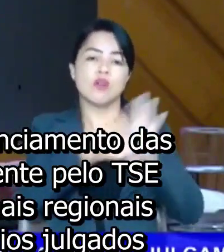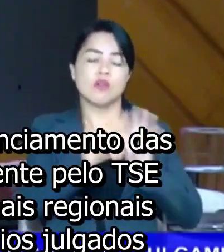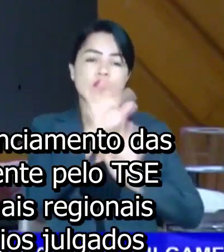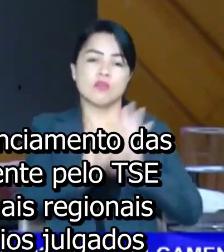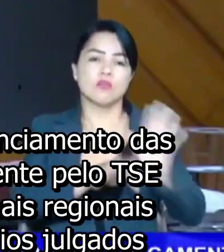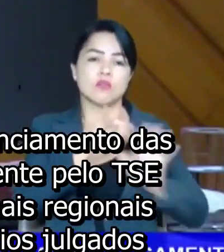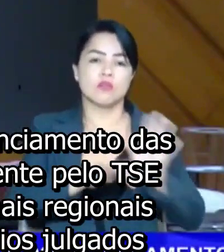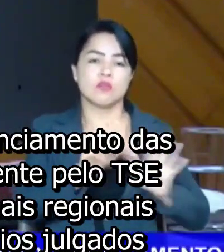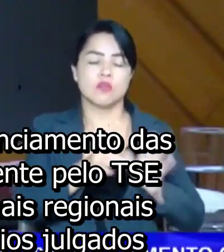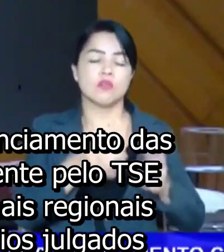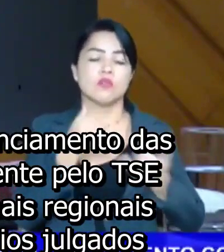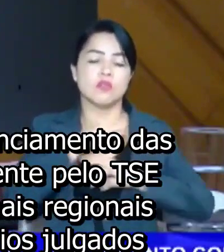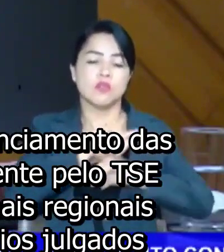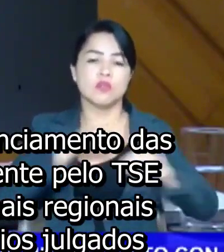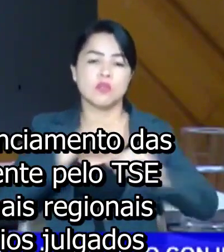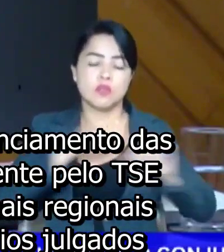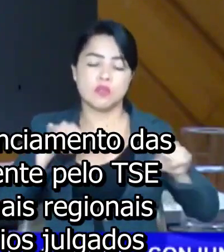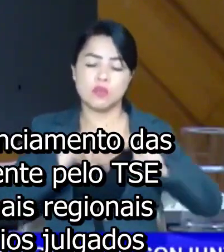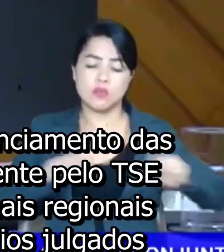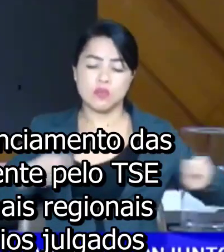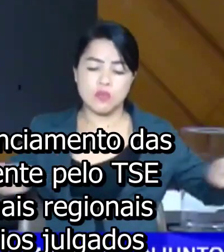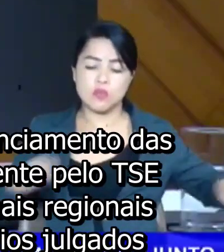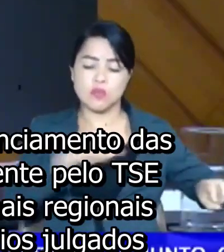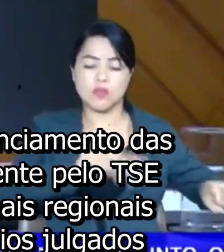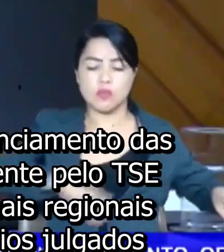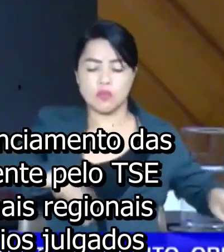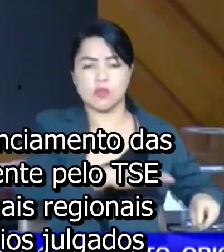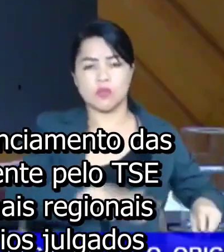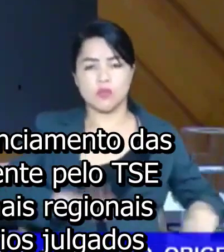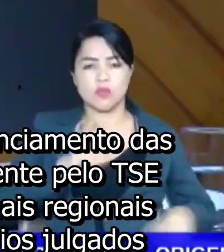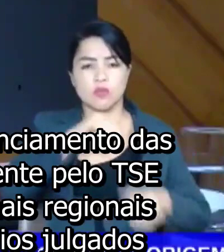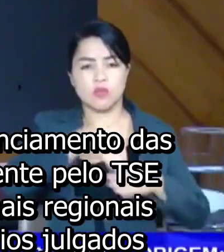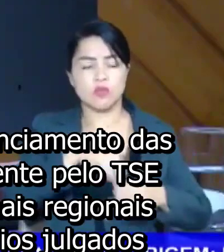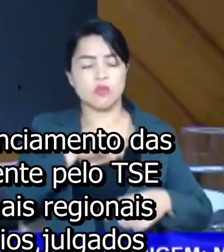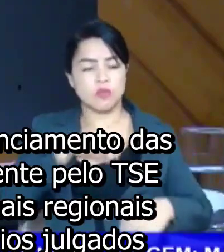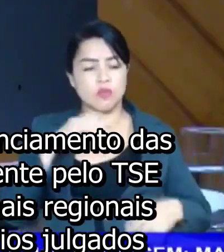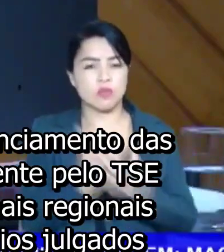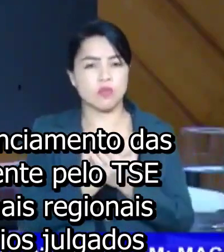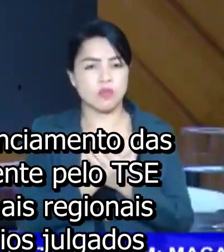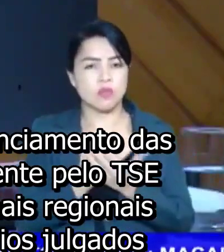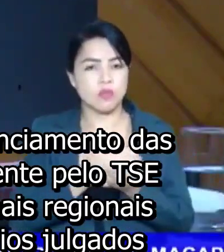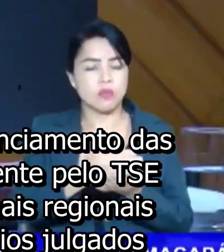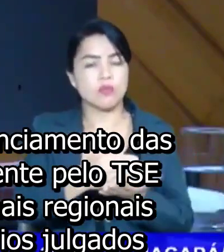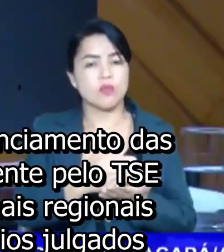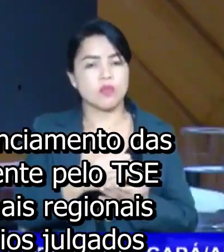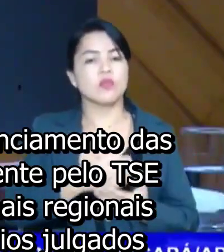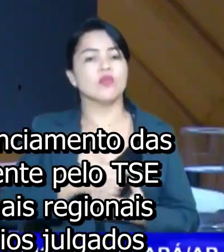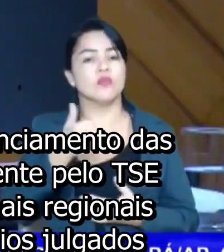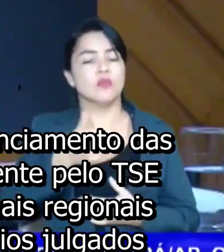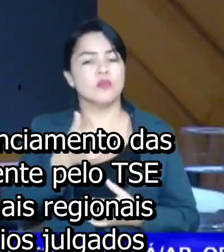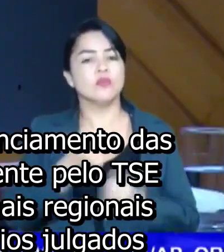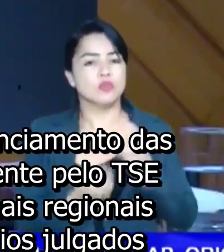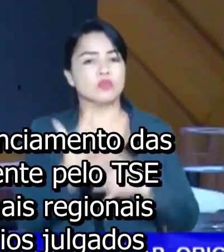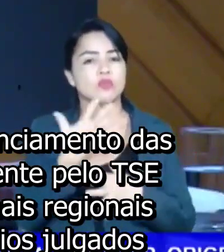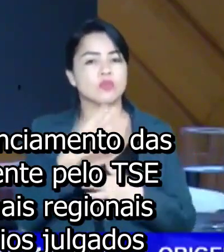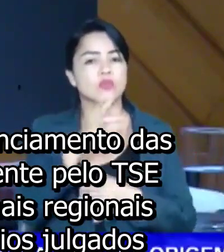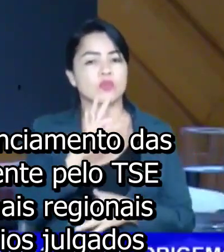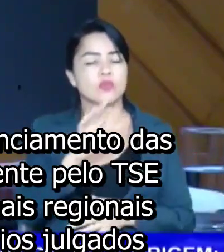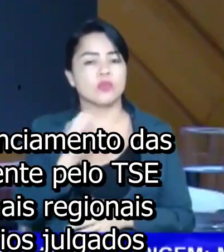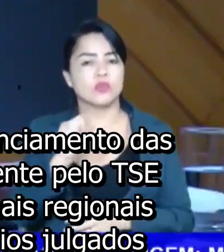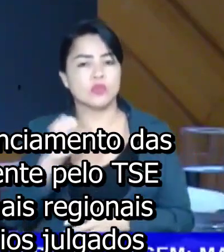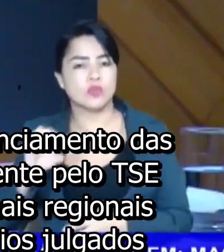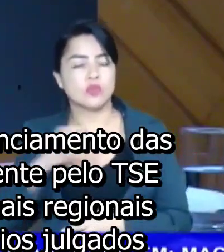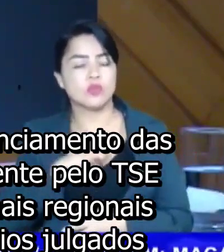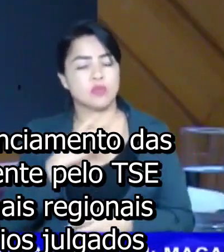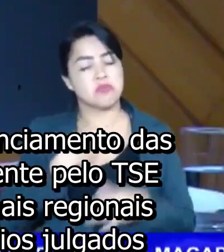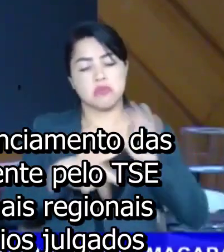rescisória contra pronunciamento das Cortes Regionais Eleitorais a serem julgadas originariamente pelo TSE, ou que se reconheça a competência dos